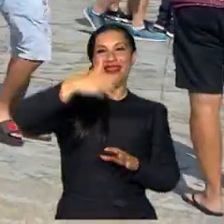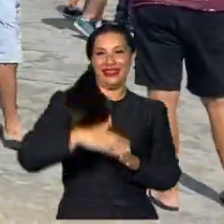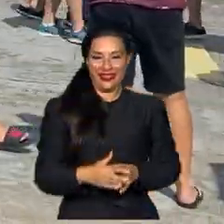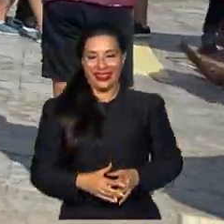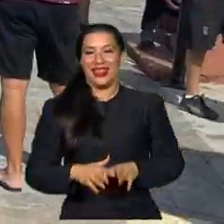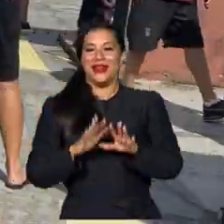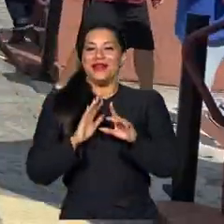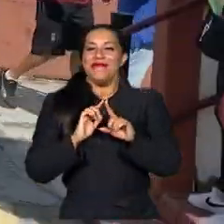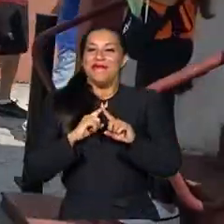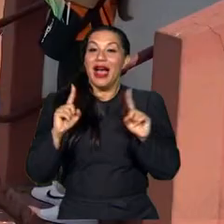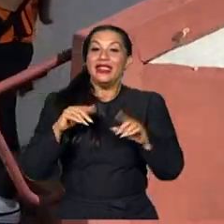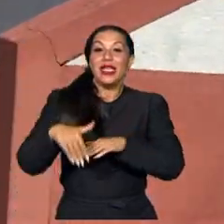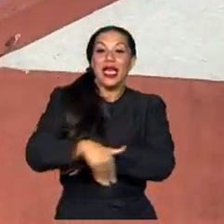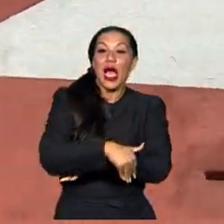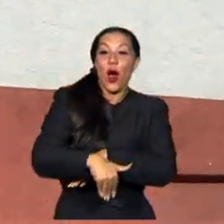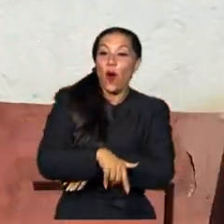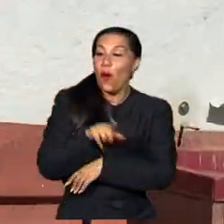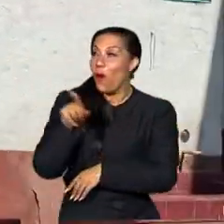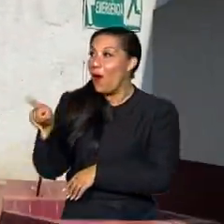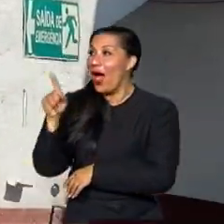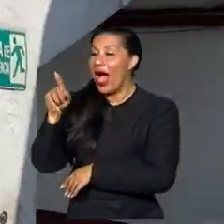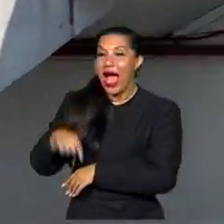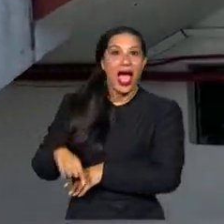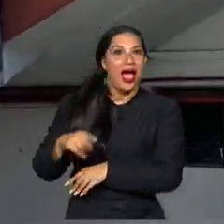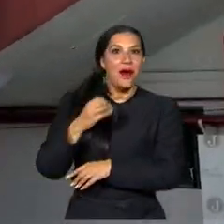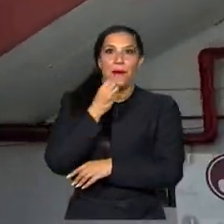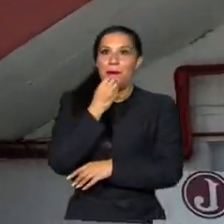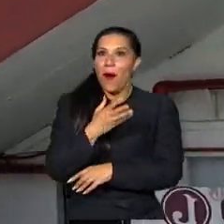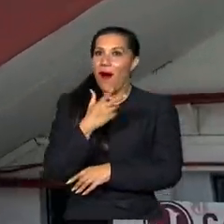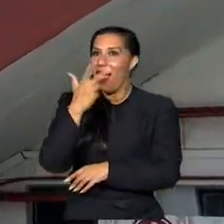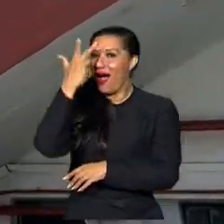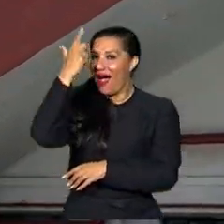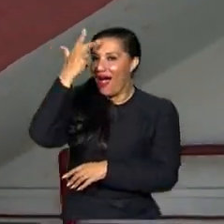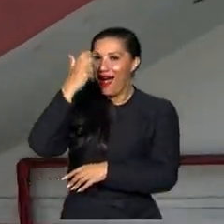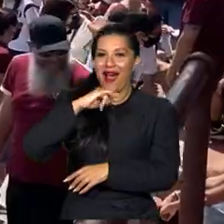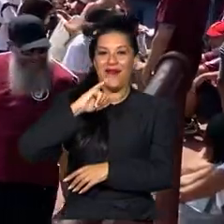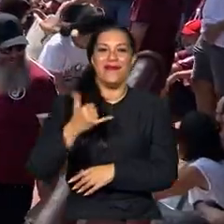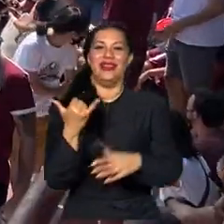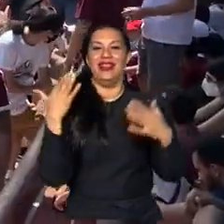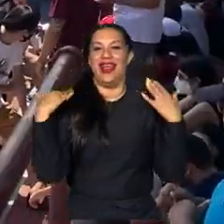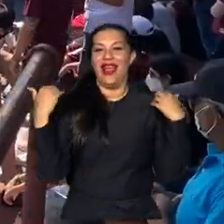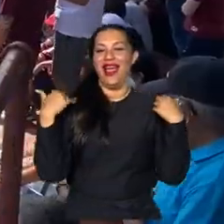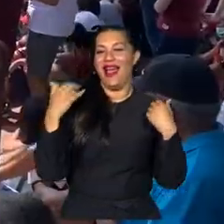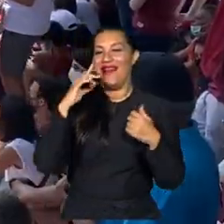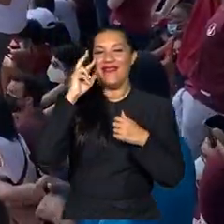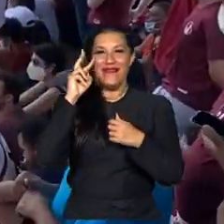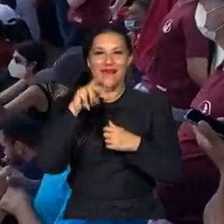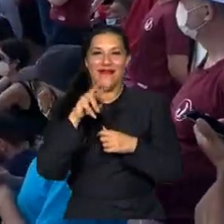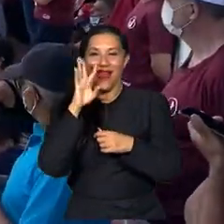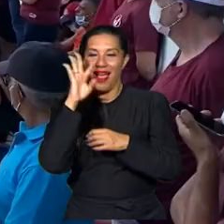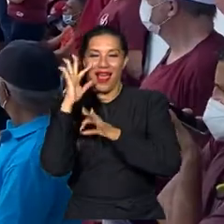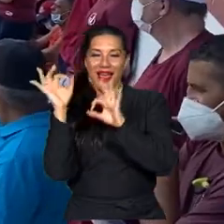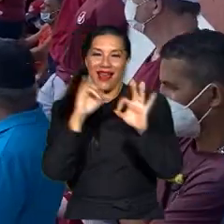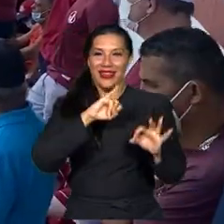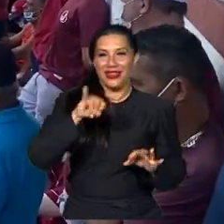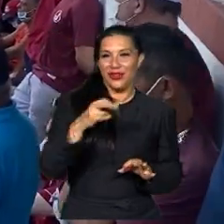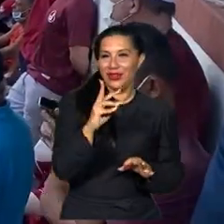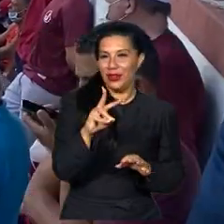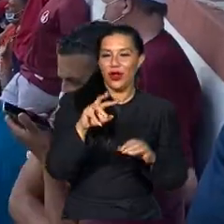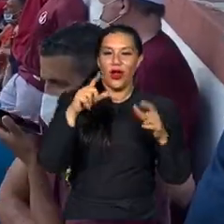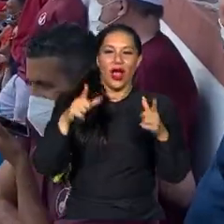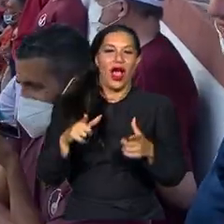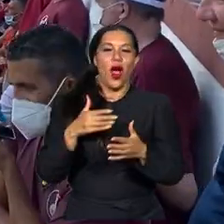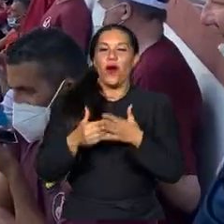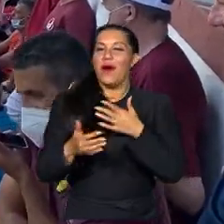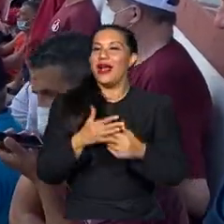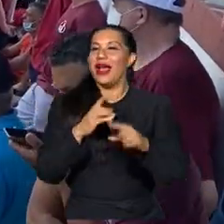Aliás, E a Rua Javari é um dos programas favoritos do bairro. Ver o Juventus jogar, seja em qual torneio